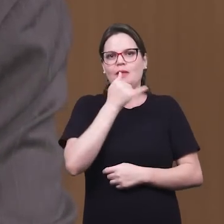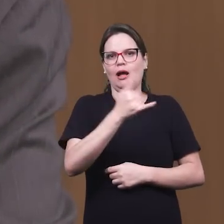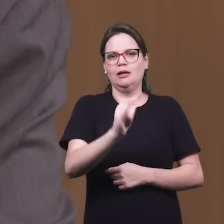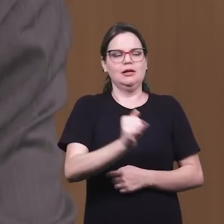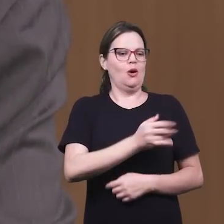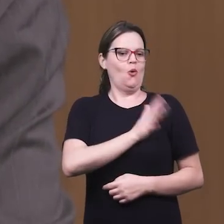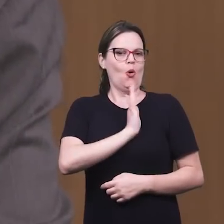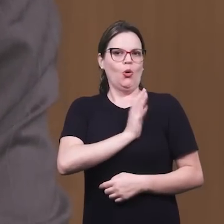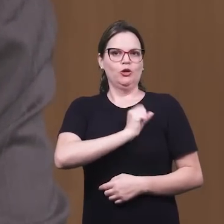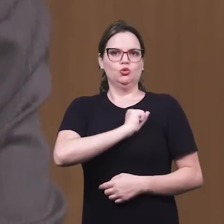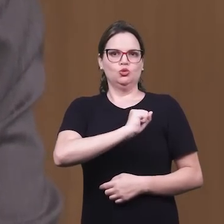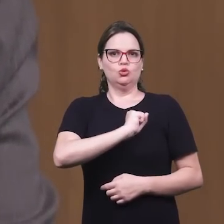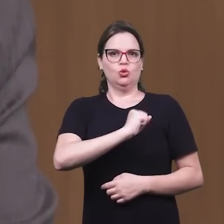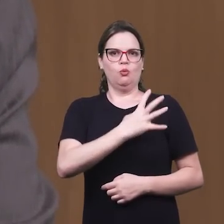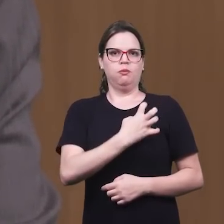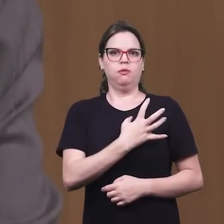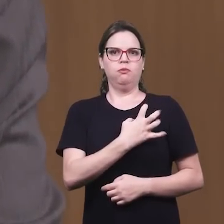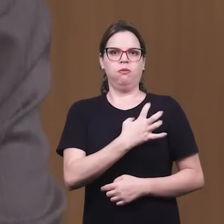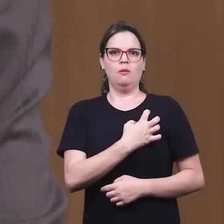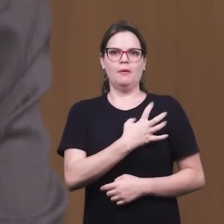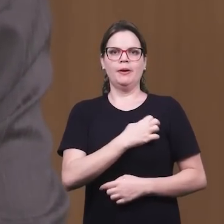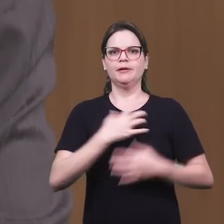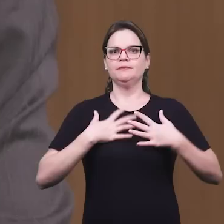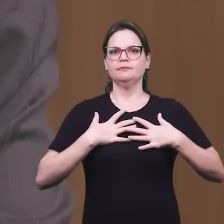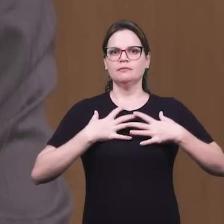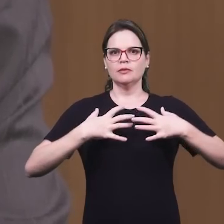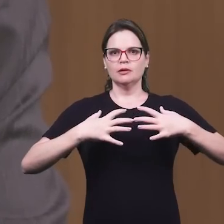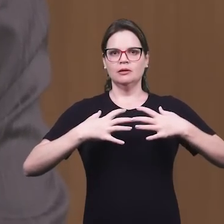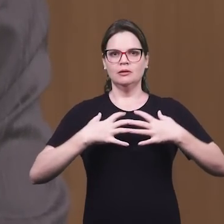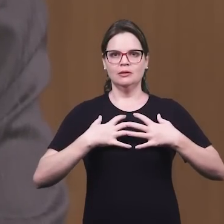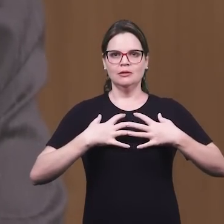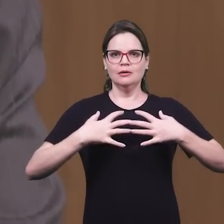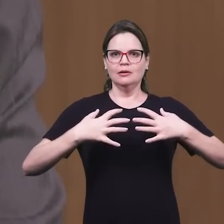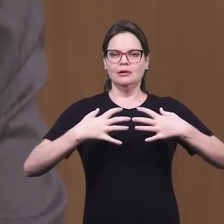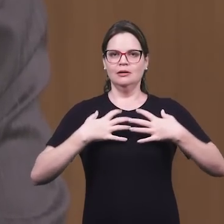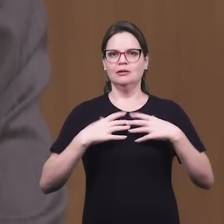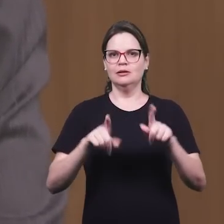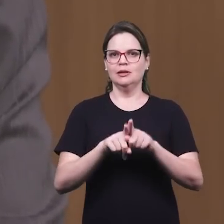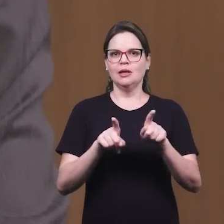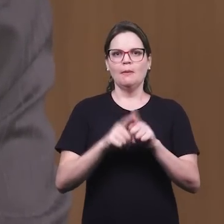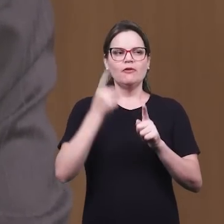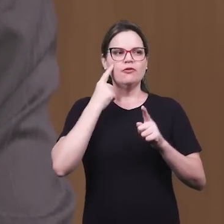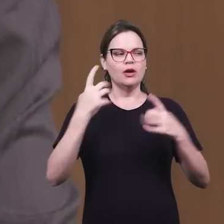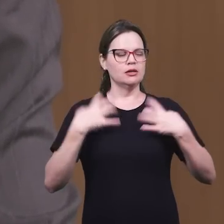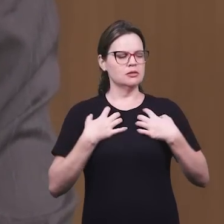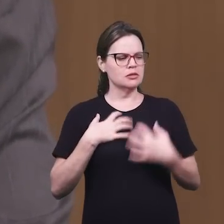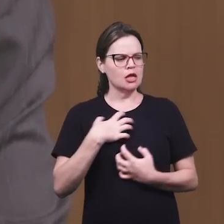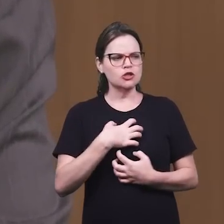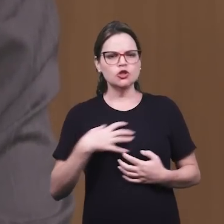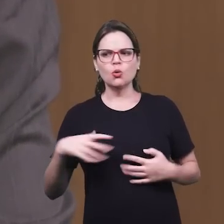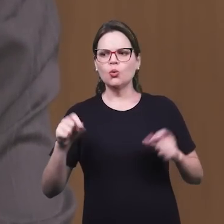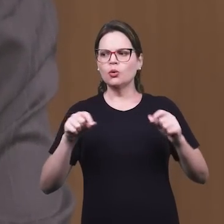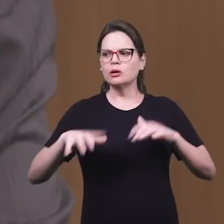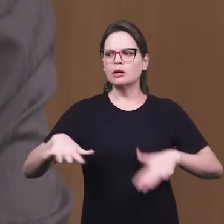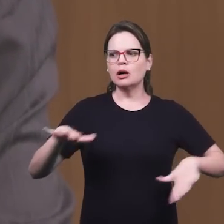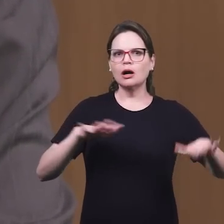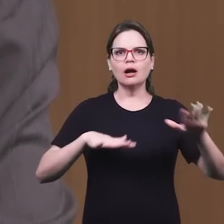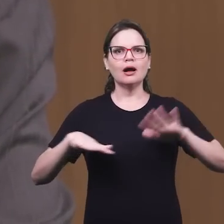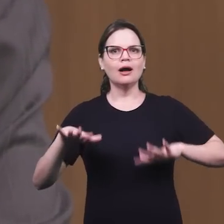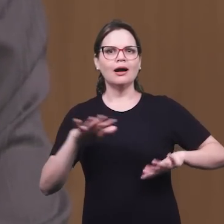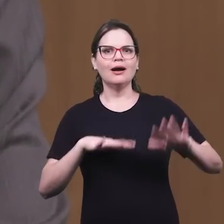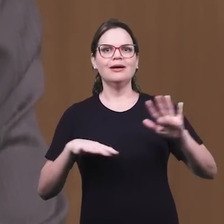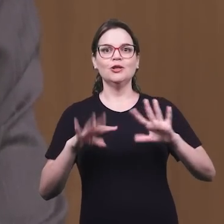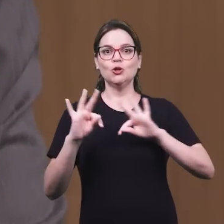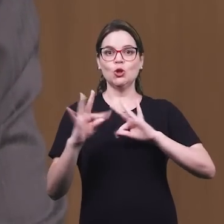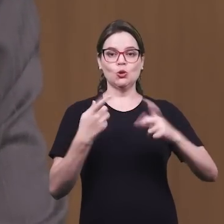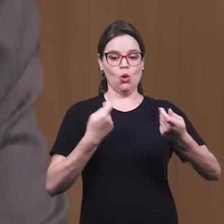batimento cardíaco, a respiração, nos dando a sensação de onde estamos e tudo aquilo está no